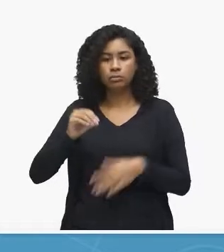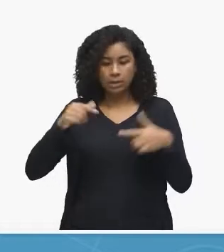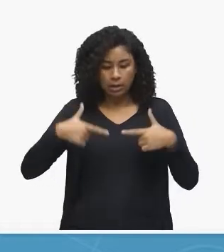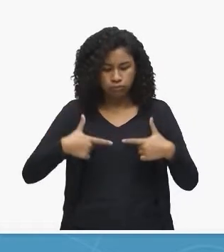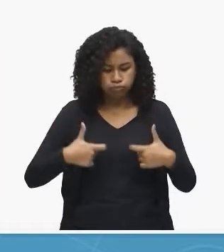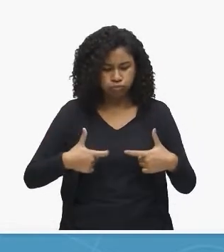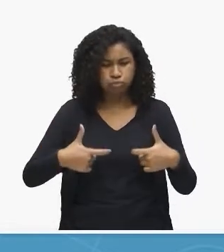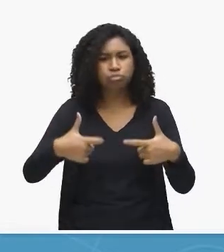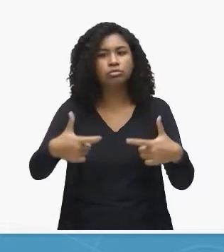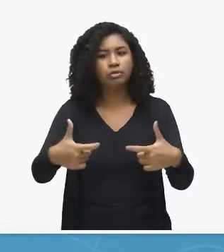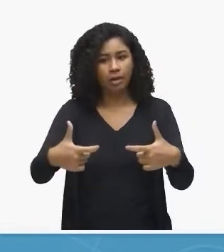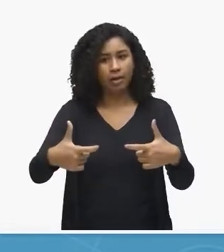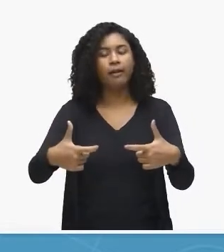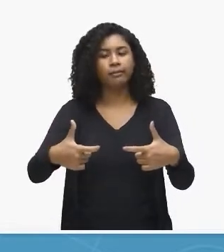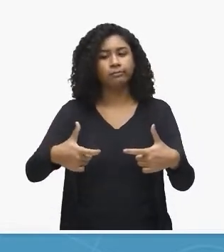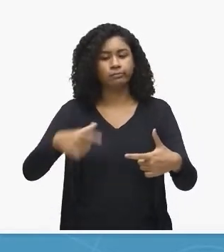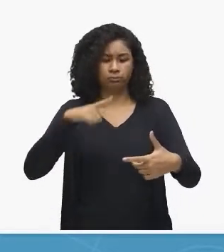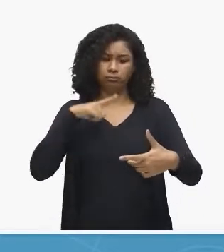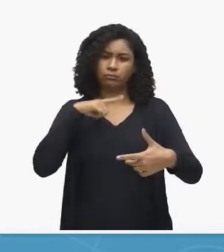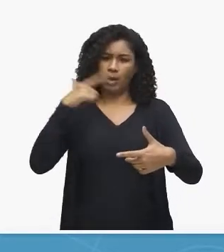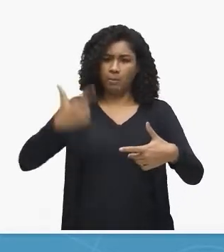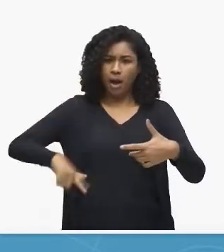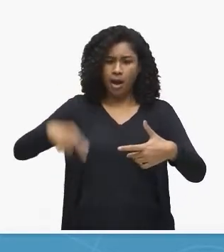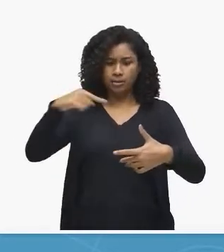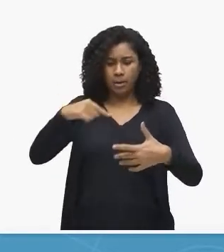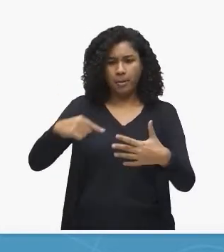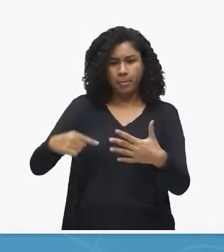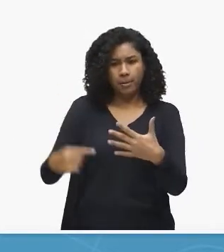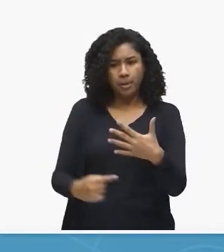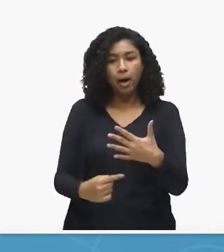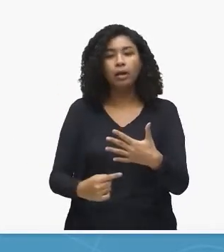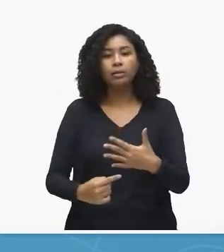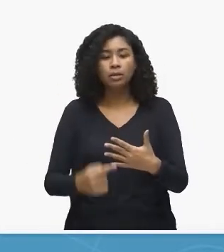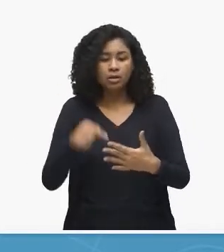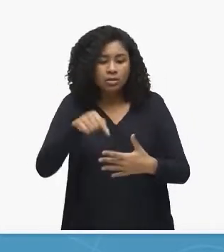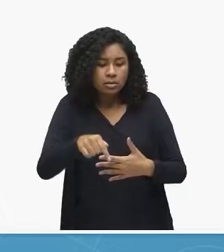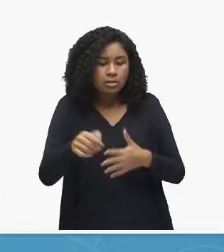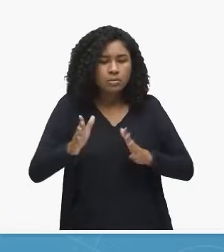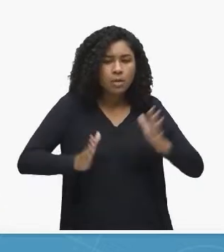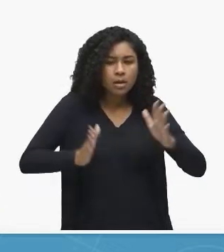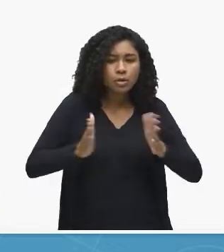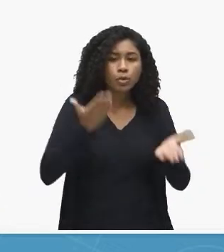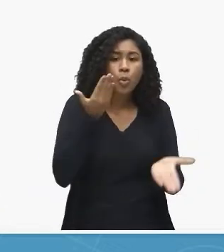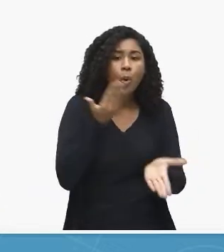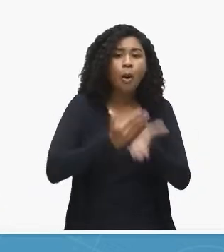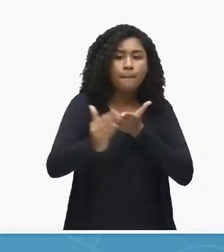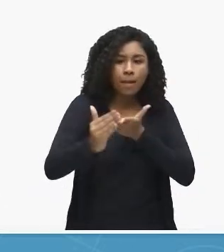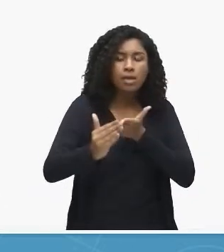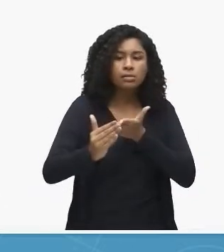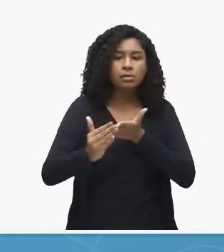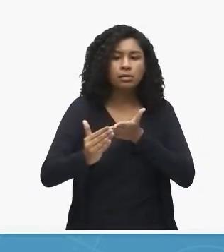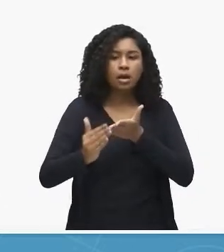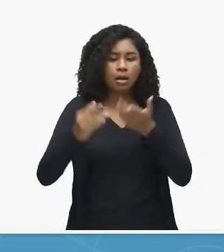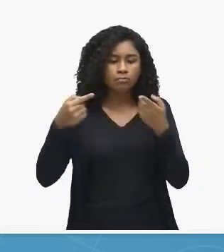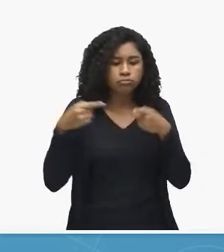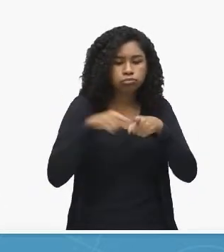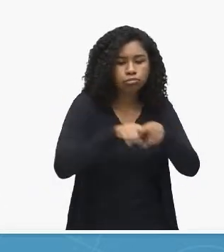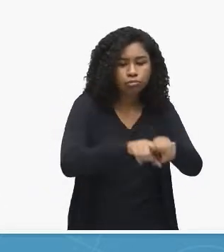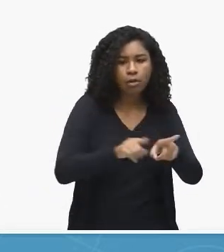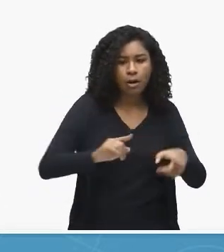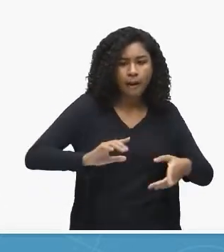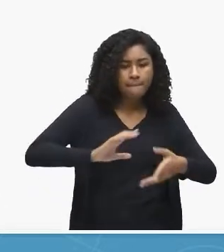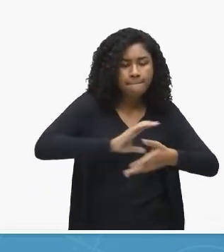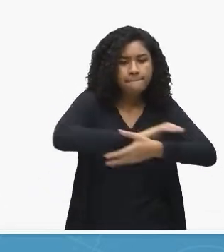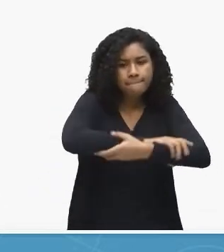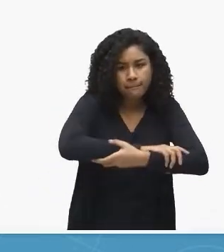que as alianças vão estar ali sendo formadas, né? A gente observa aí duas alianças importantes que a gente vai ver aí,